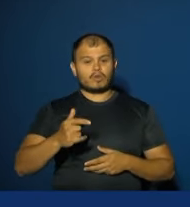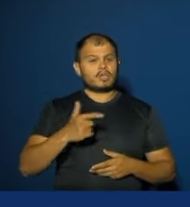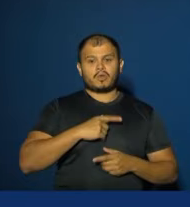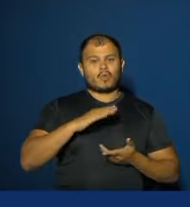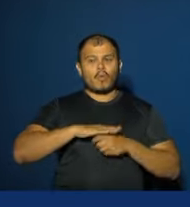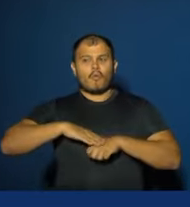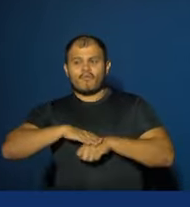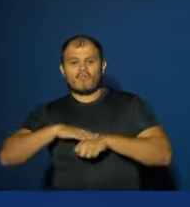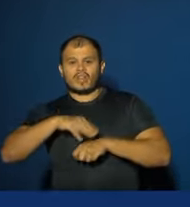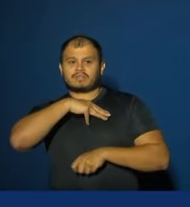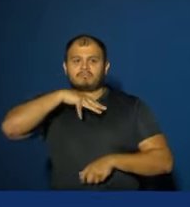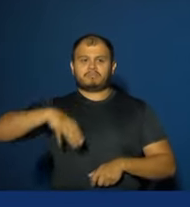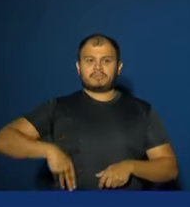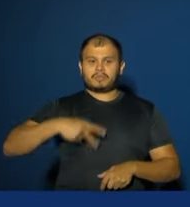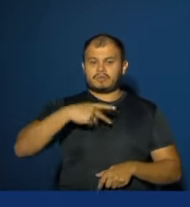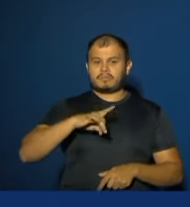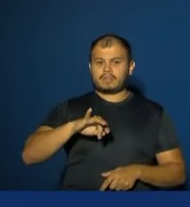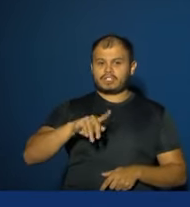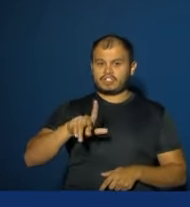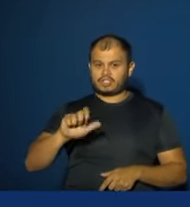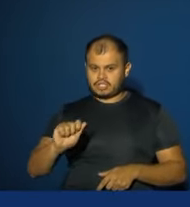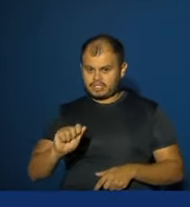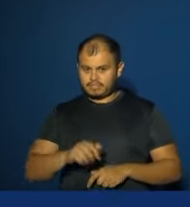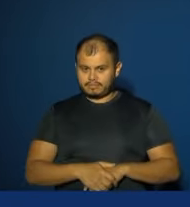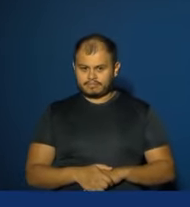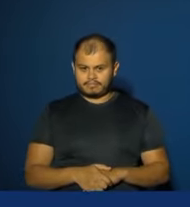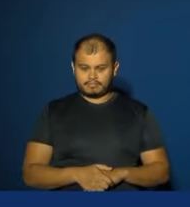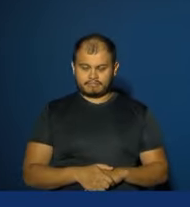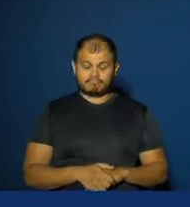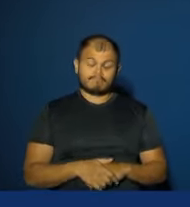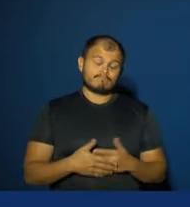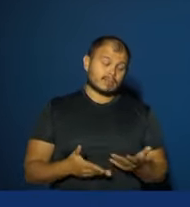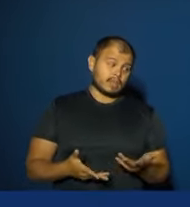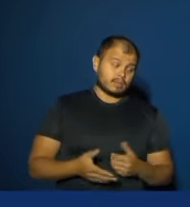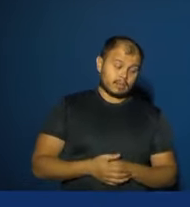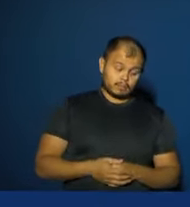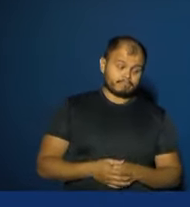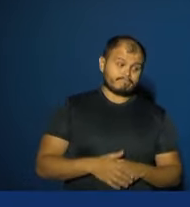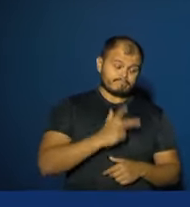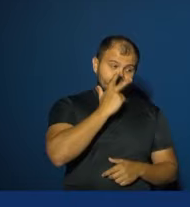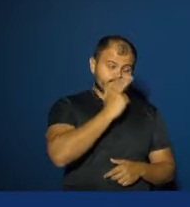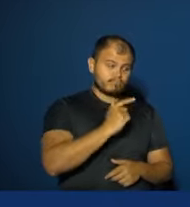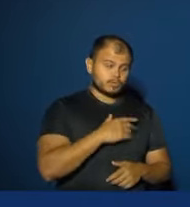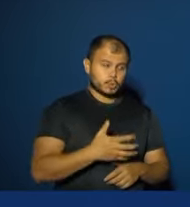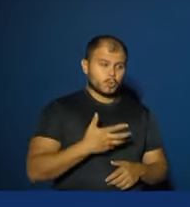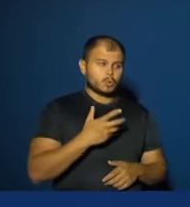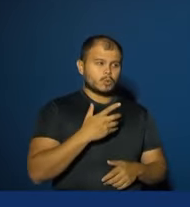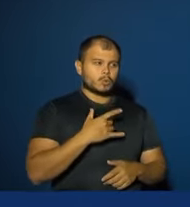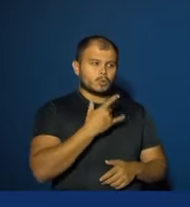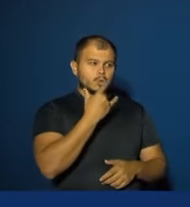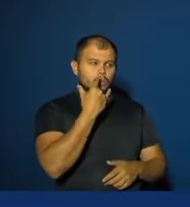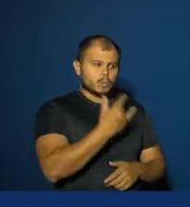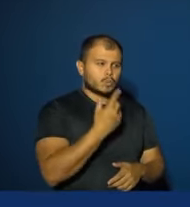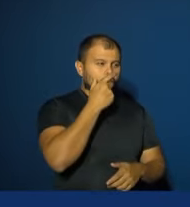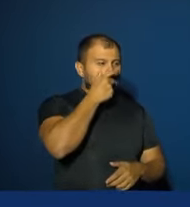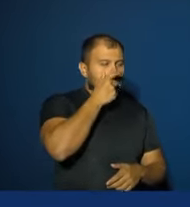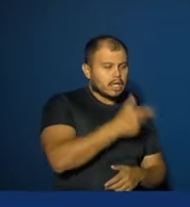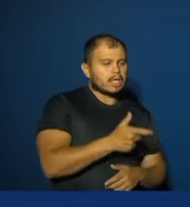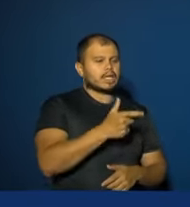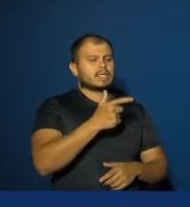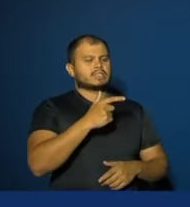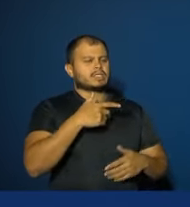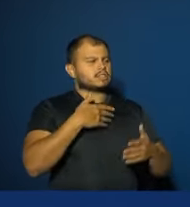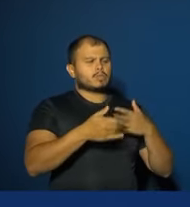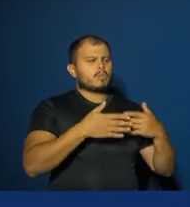Padilha. Né? Então, olha, eu acho que o interesse nacional deve se sobrepor a eventuais